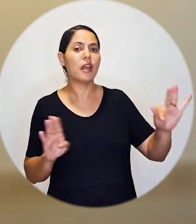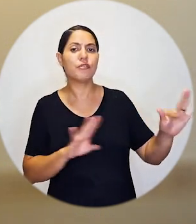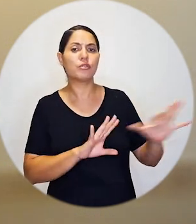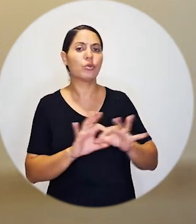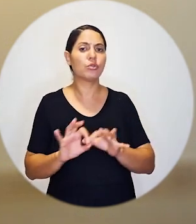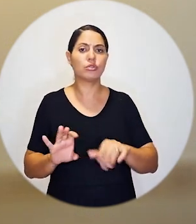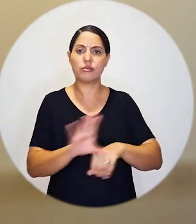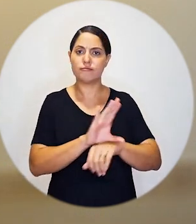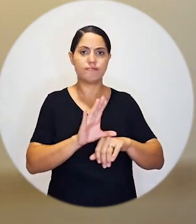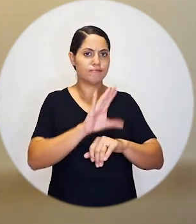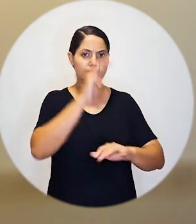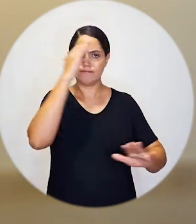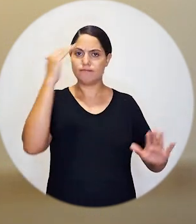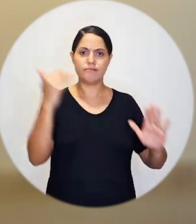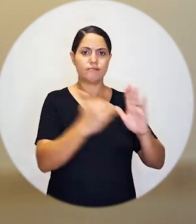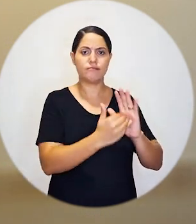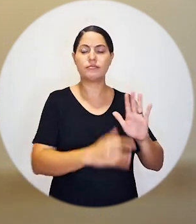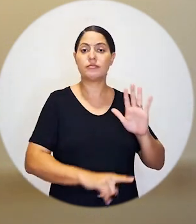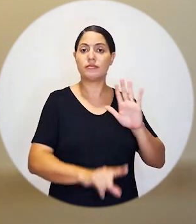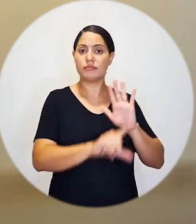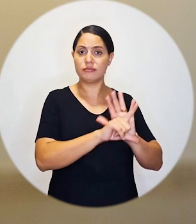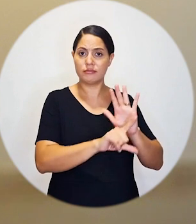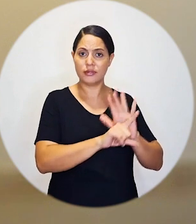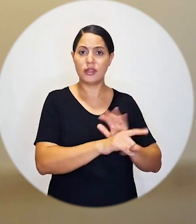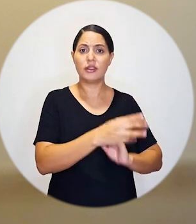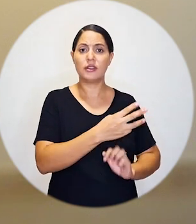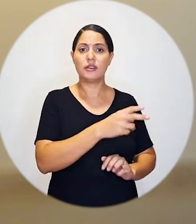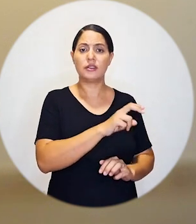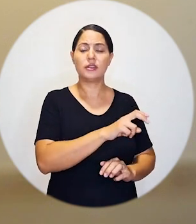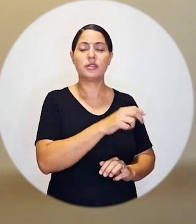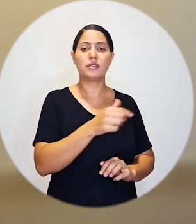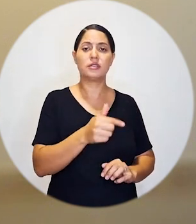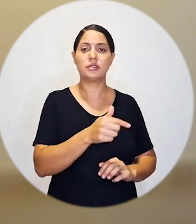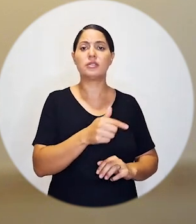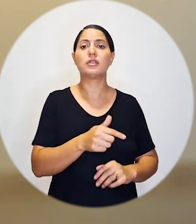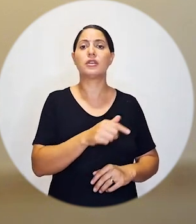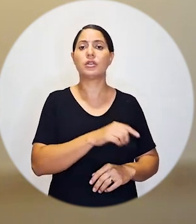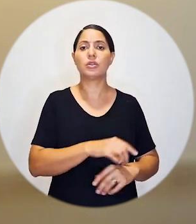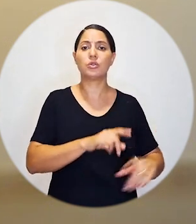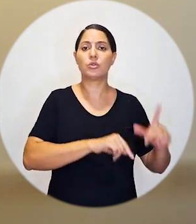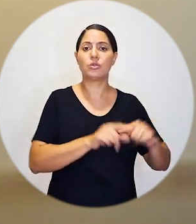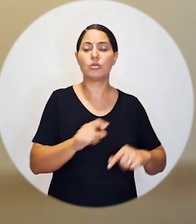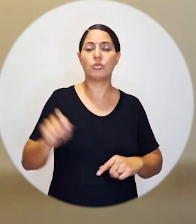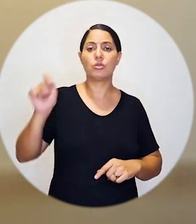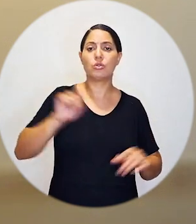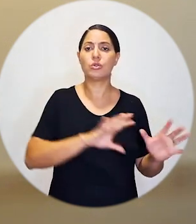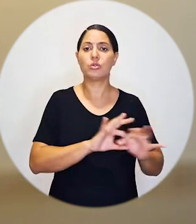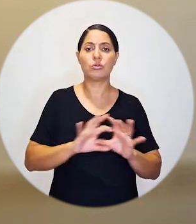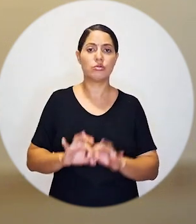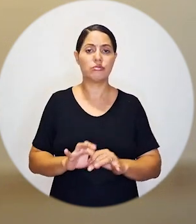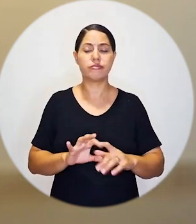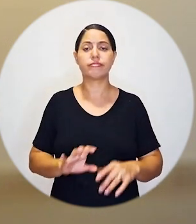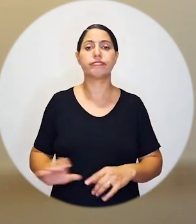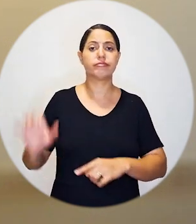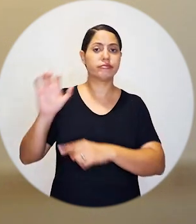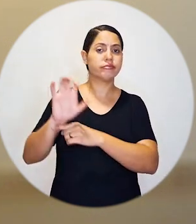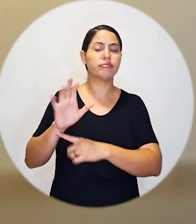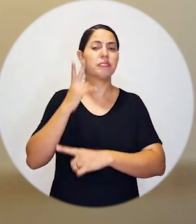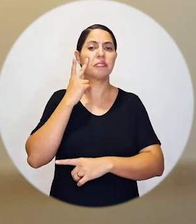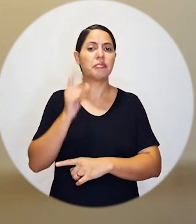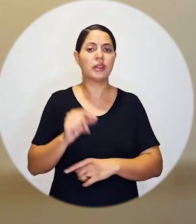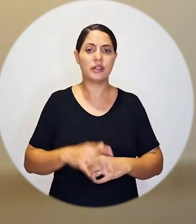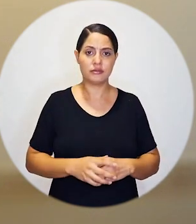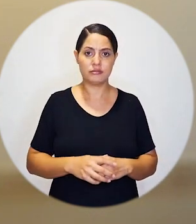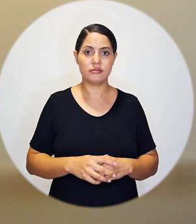Lei 3157 de 2016 do Acre. A legislação trata da regulação em nível estadual dos procedimentos para